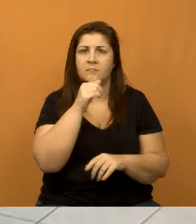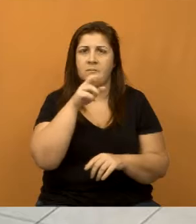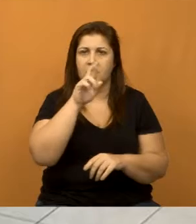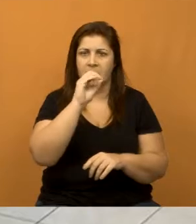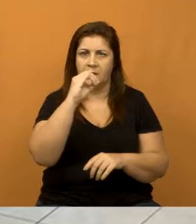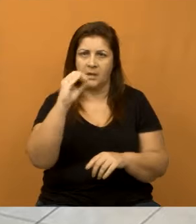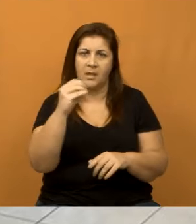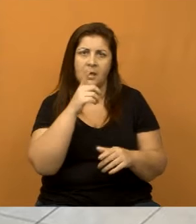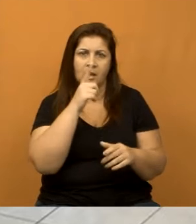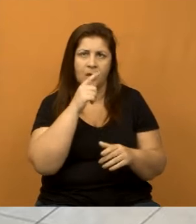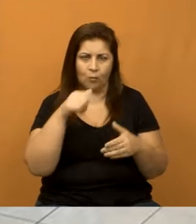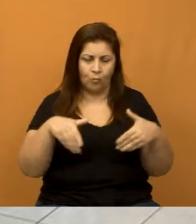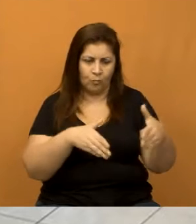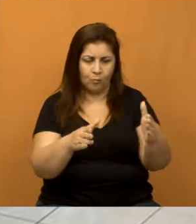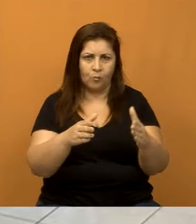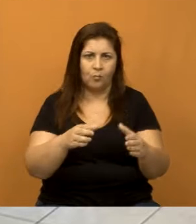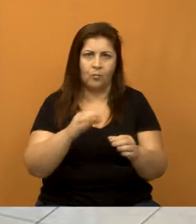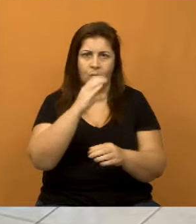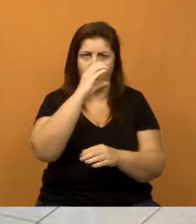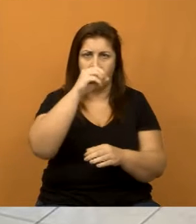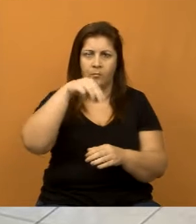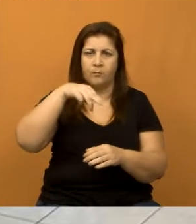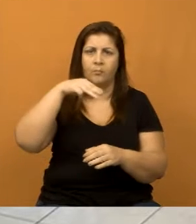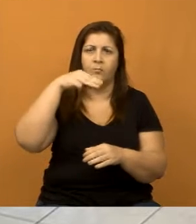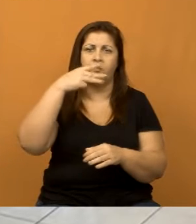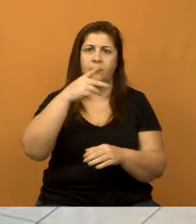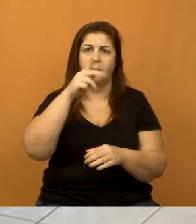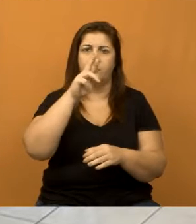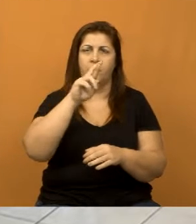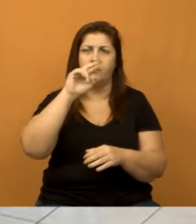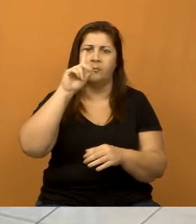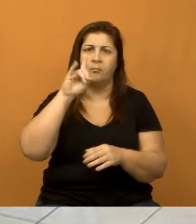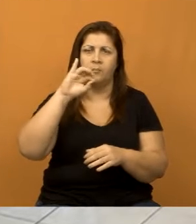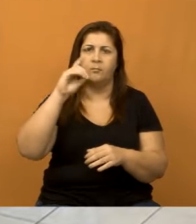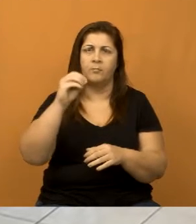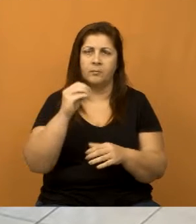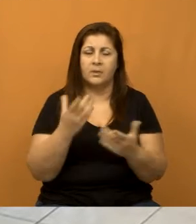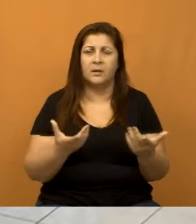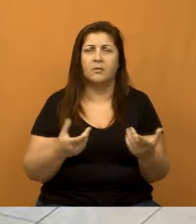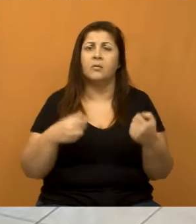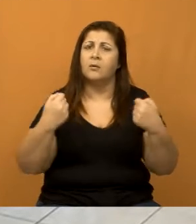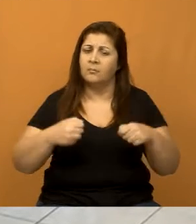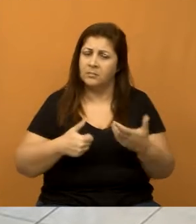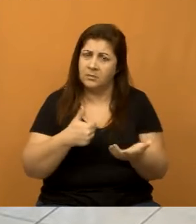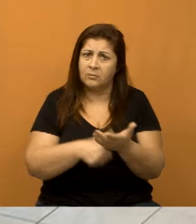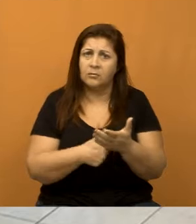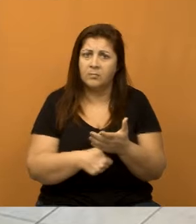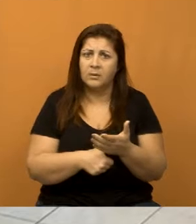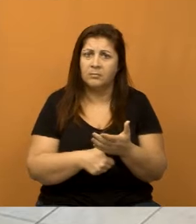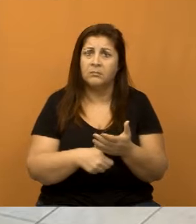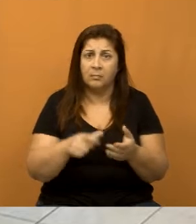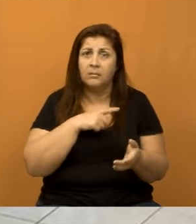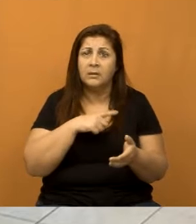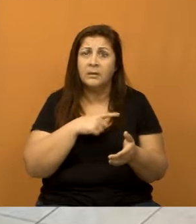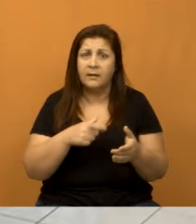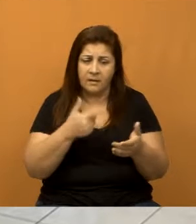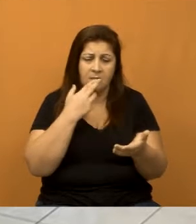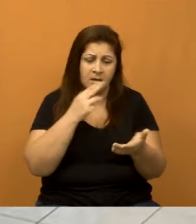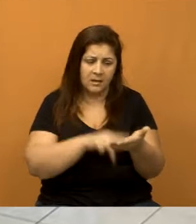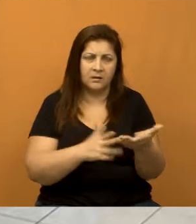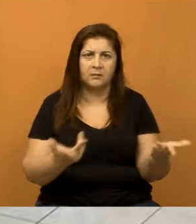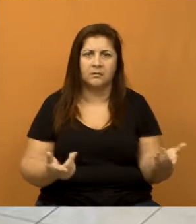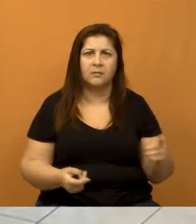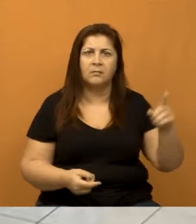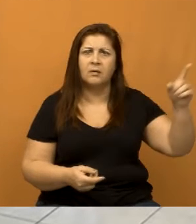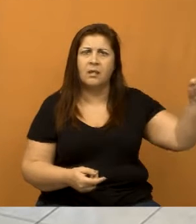recebe correspondência, né? E é um bairro que ainda a gente está lutando para fazer a regularização. Agora, veja bem, o Parque